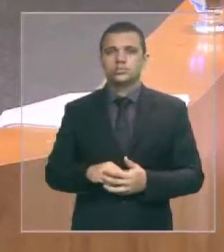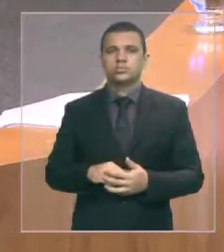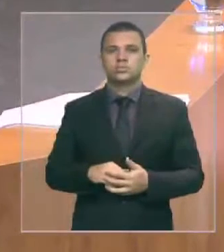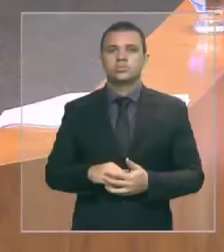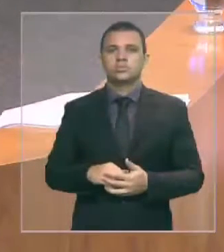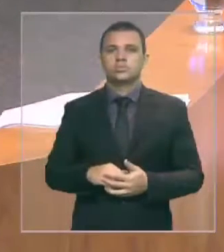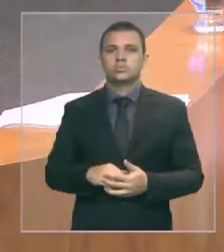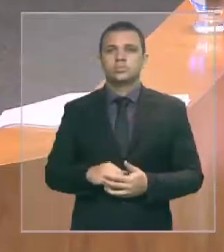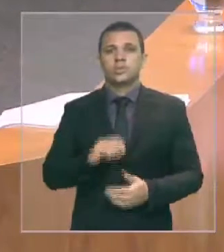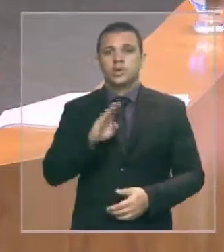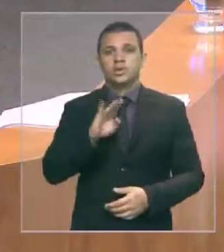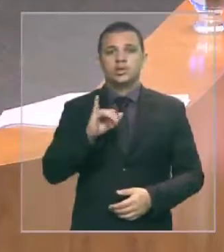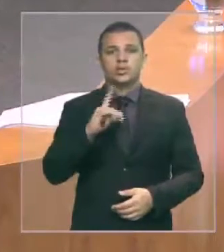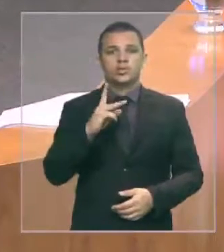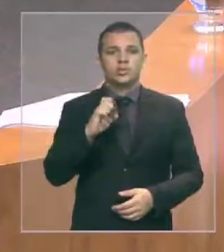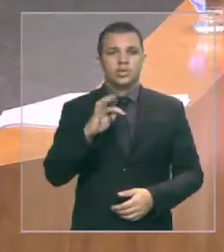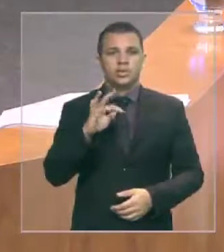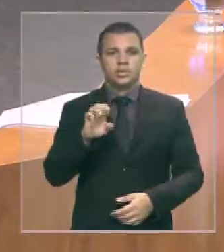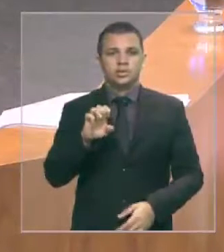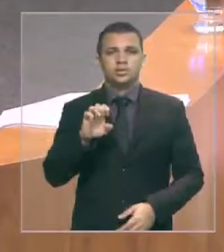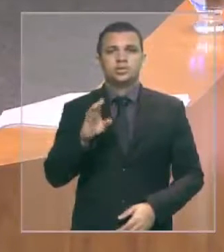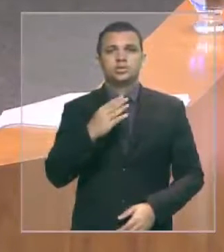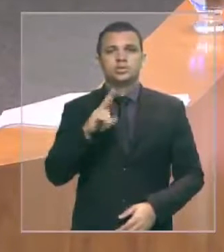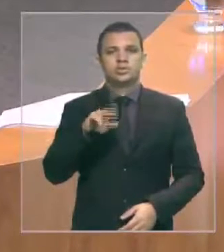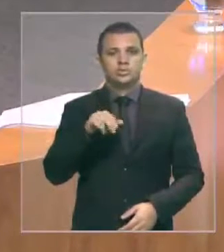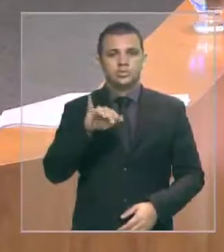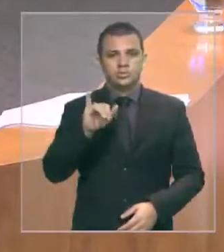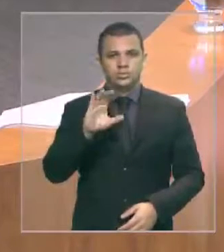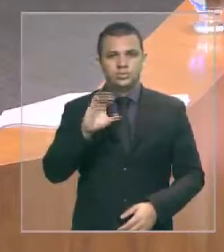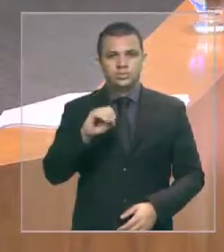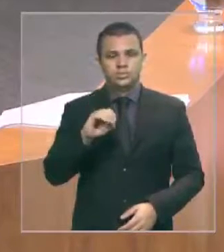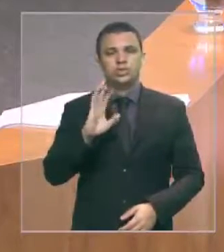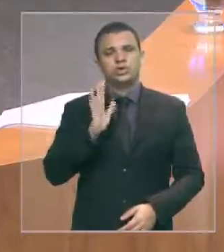Bilhete único. Temos aí já, nesses 3 meses e pouco,